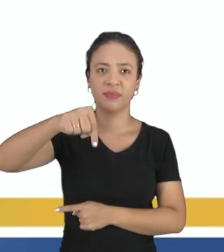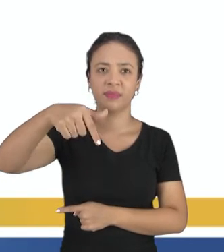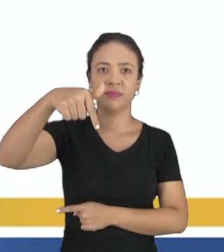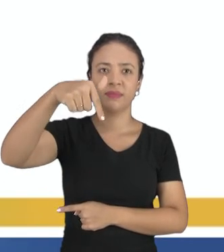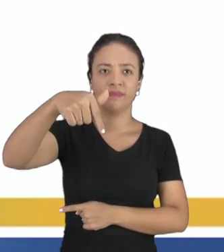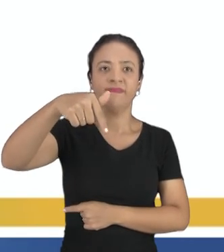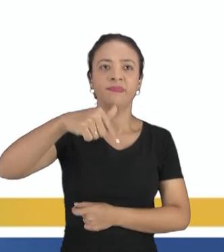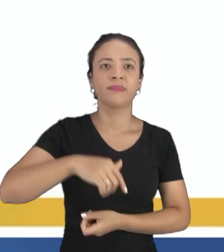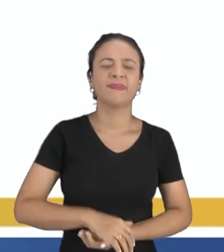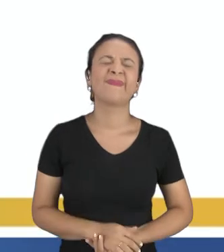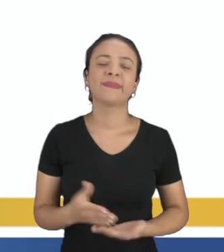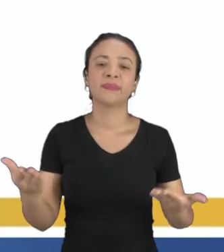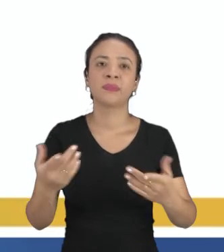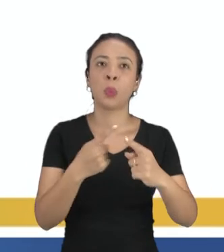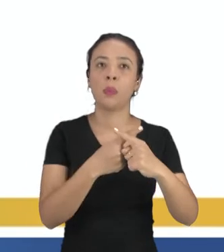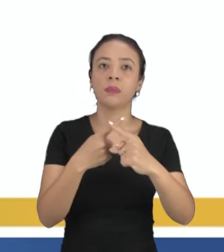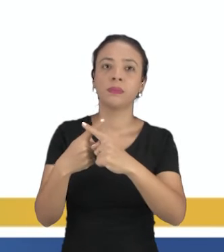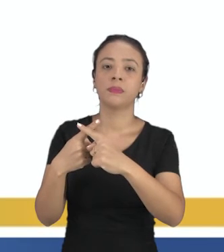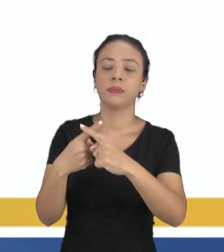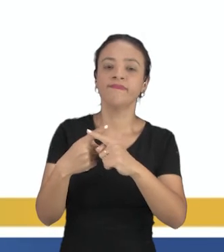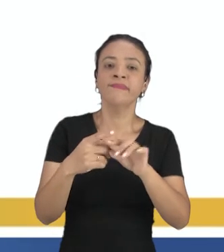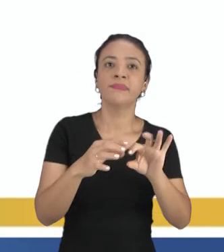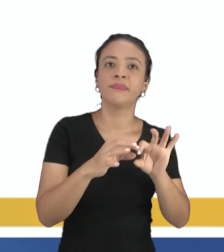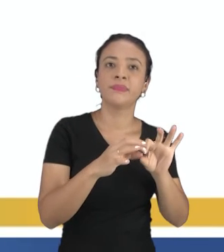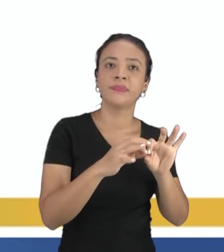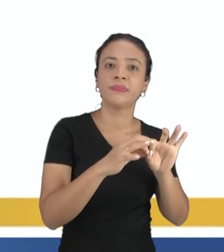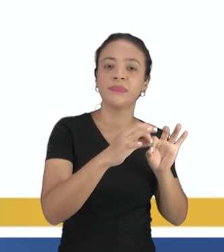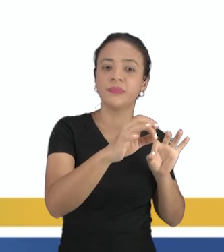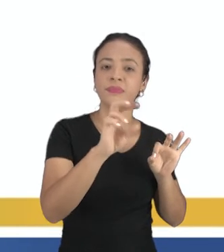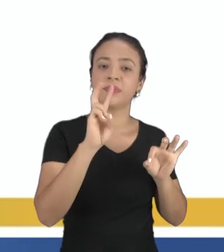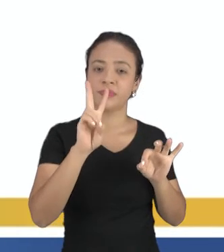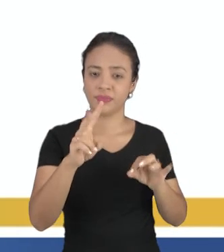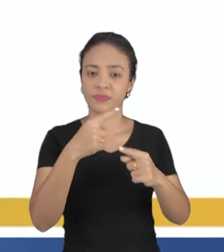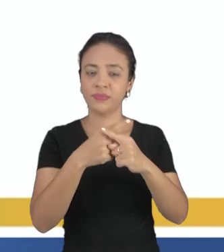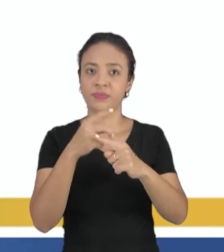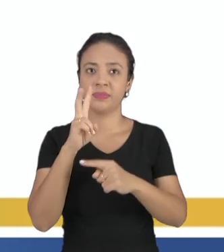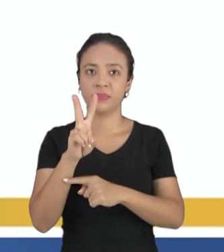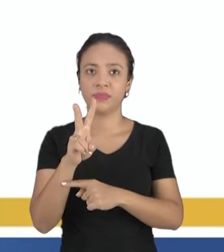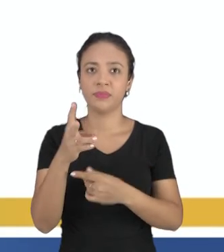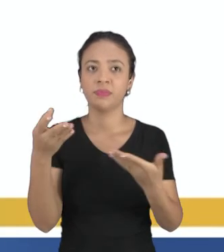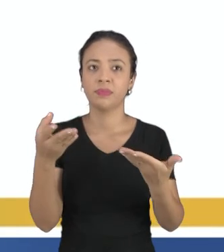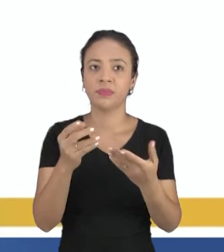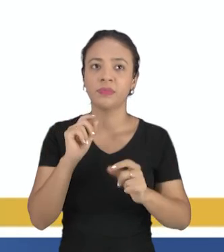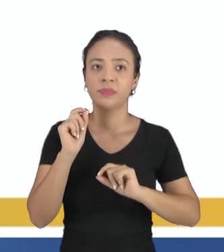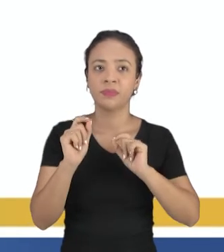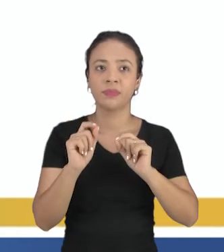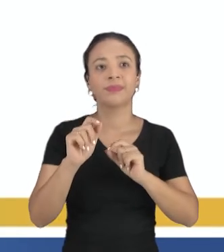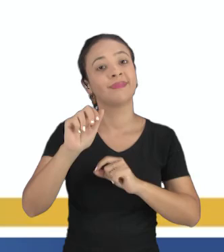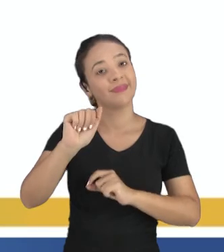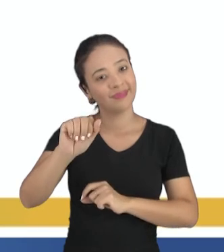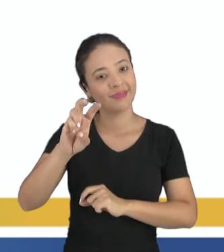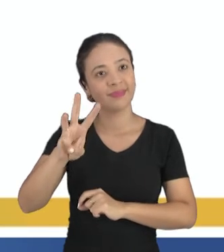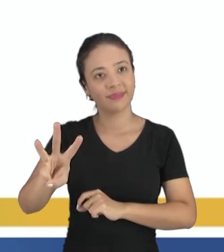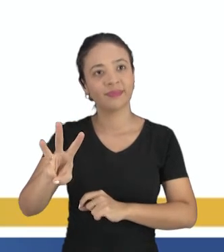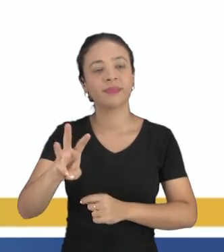29,7. Multiplico a largura por 2, vai ficar o quê? Ele vai passar a ser um